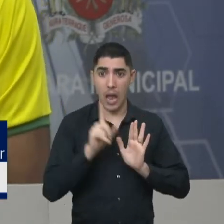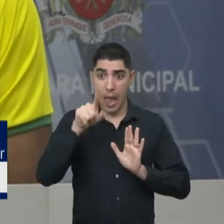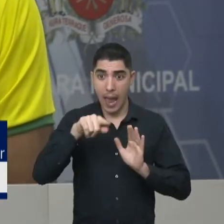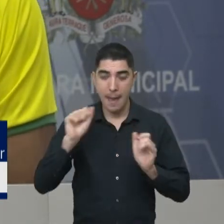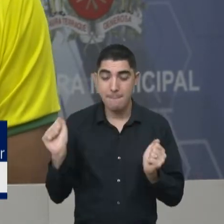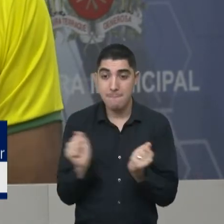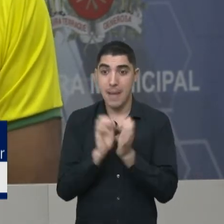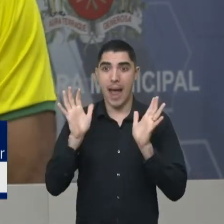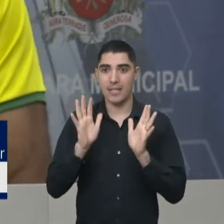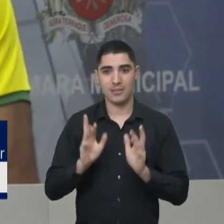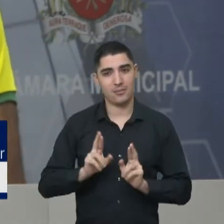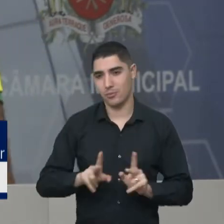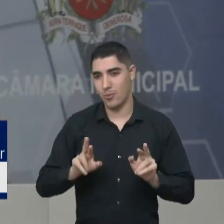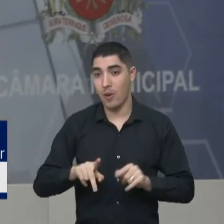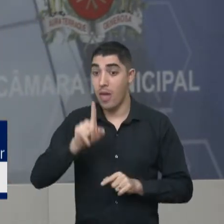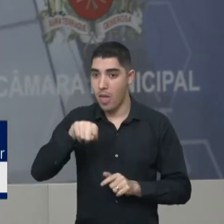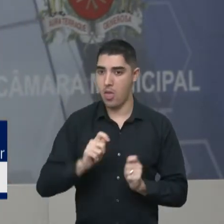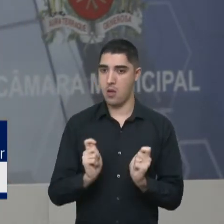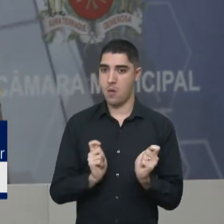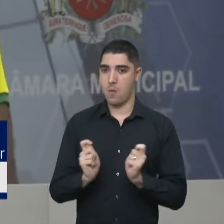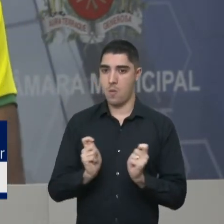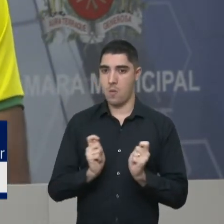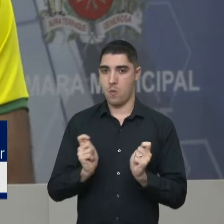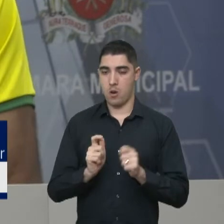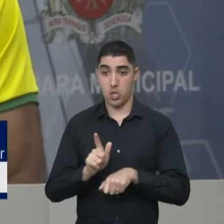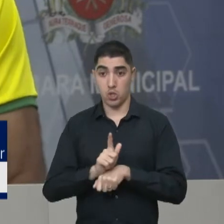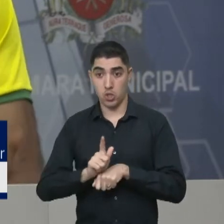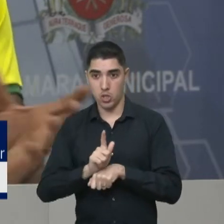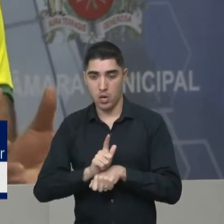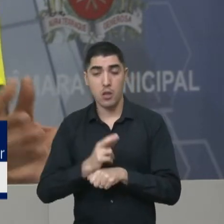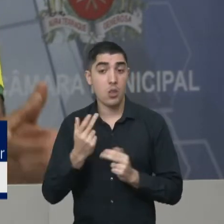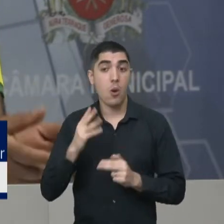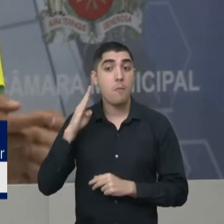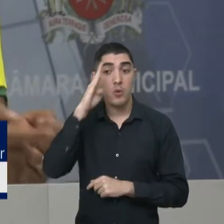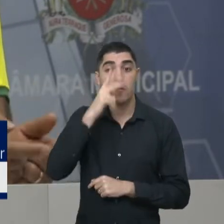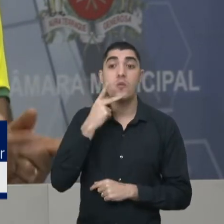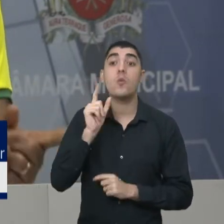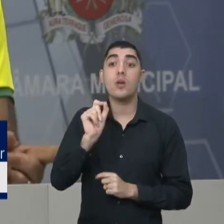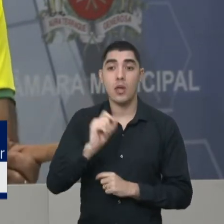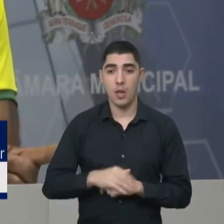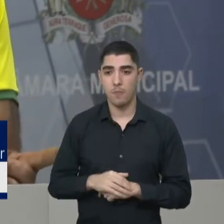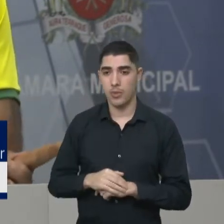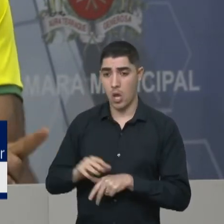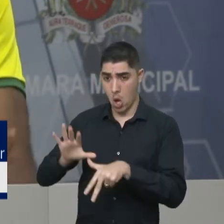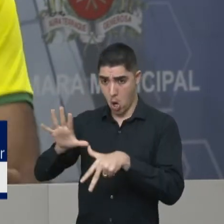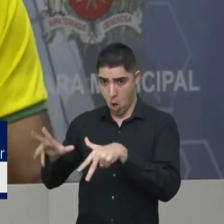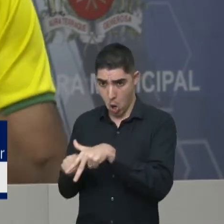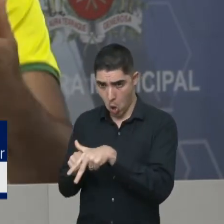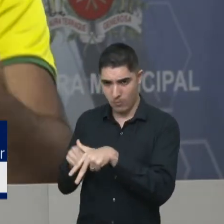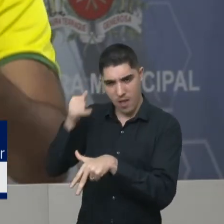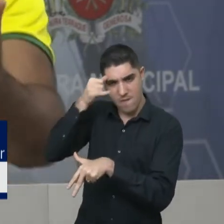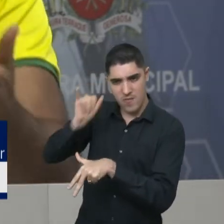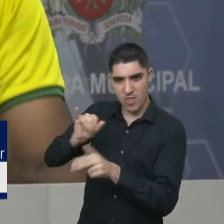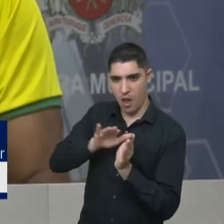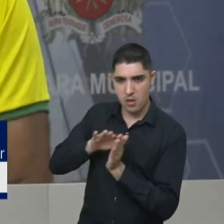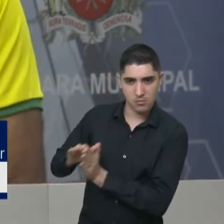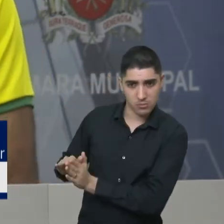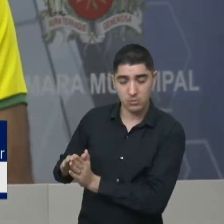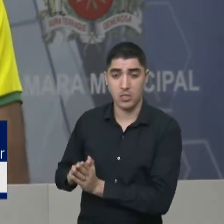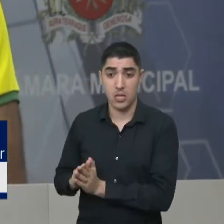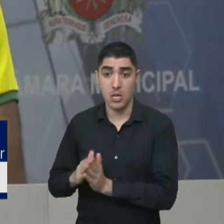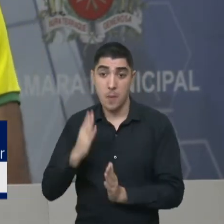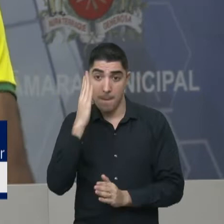gestão. Isso é você, como o Bolsonaro diz, fechar as portas para a corrupção e realmente colocar o